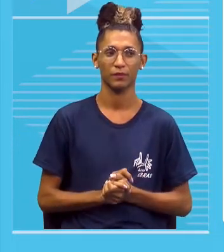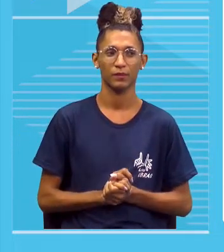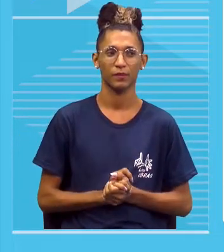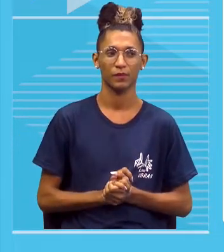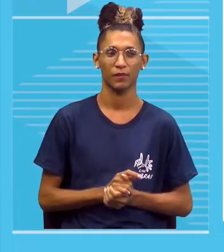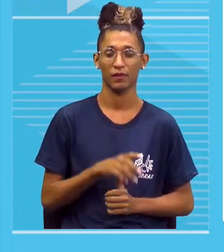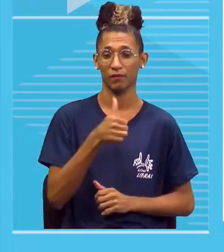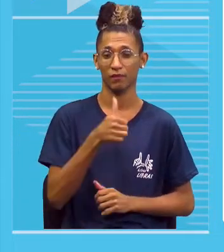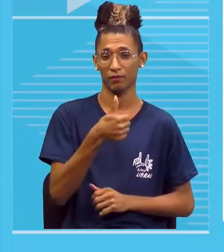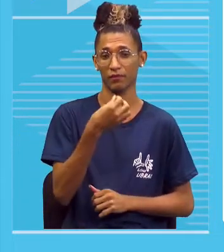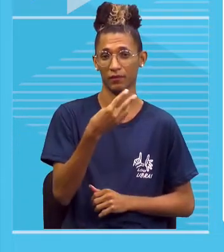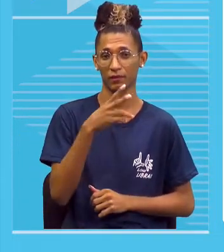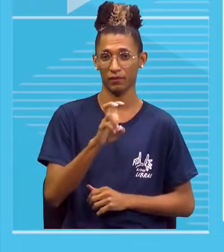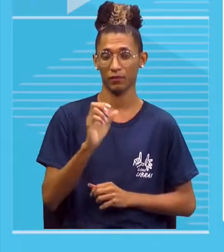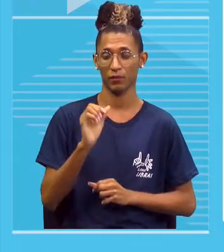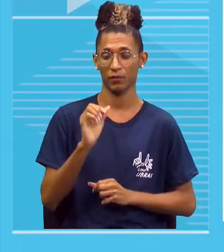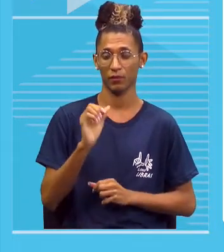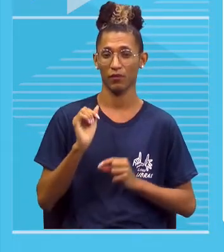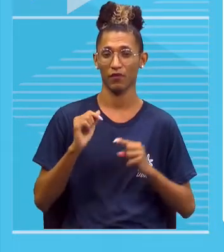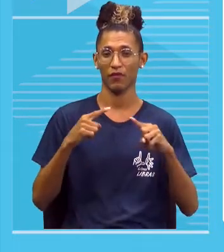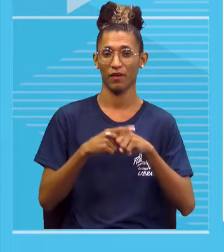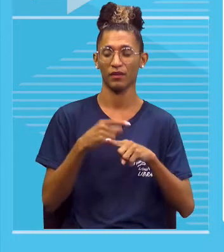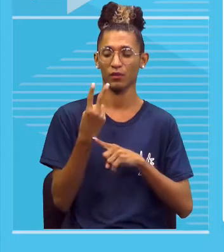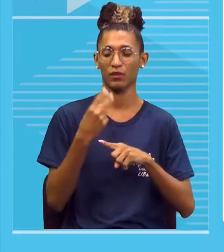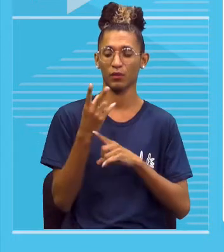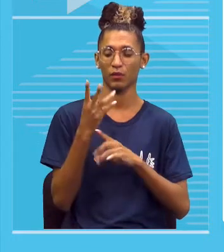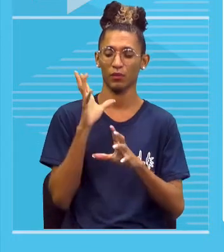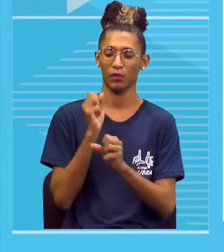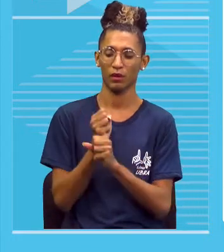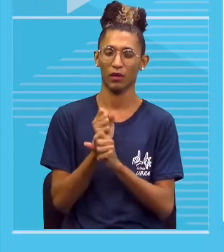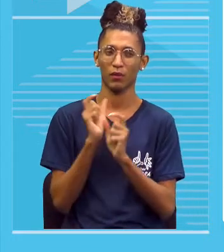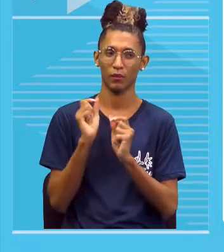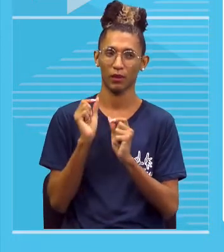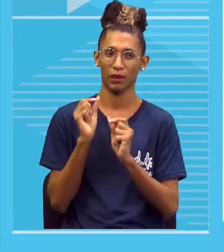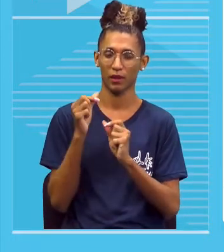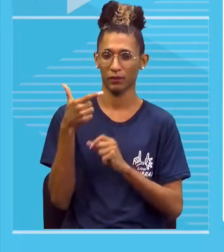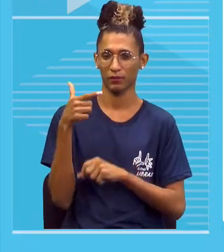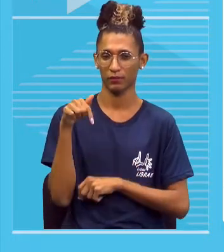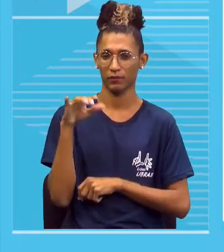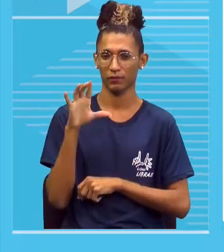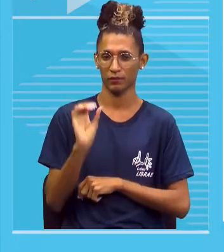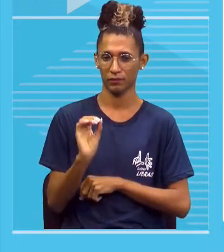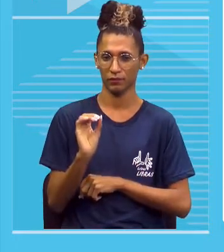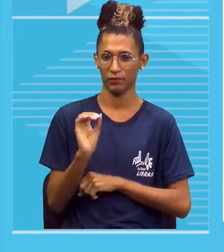135 x 2 Olha eu vou parar no 270